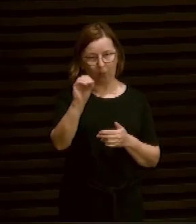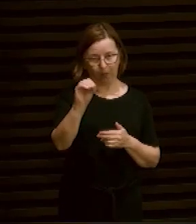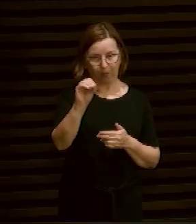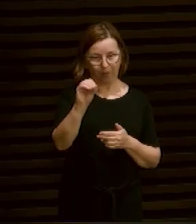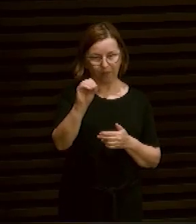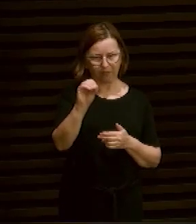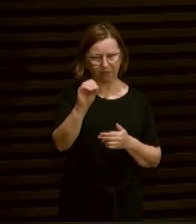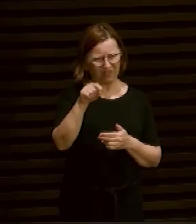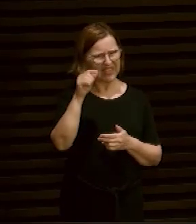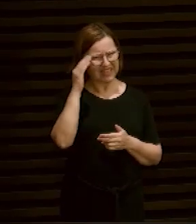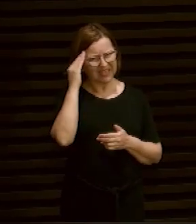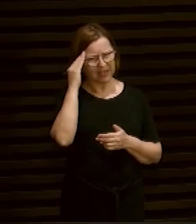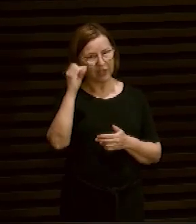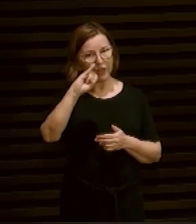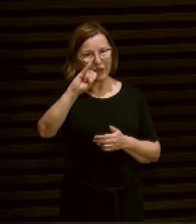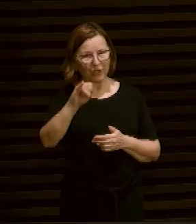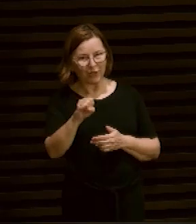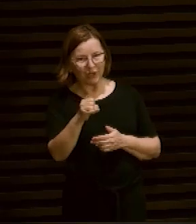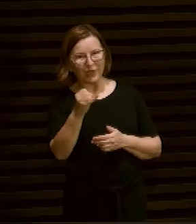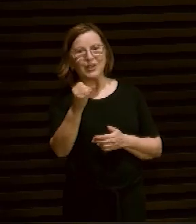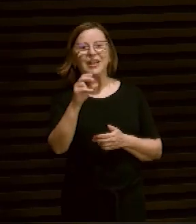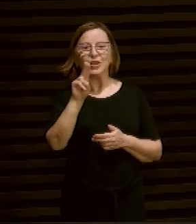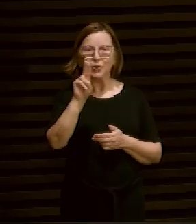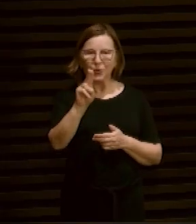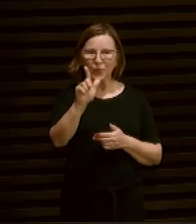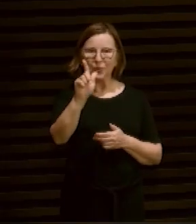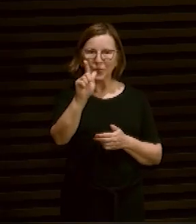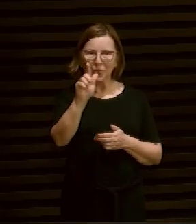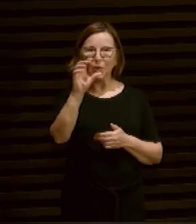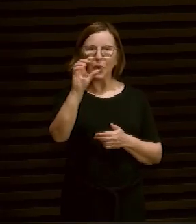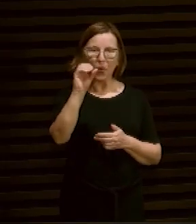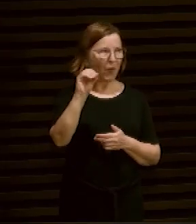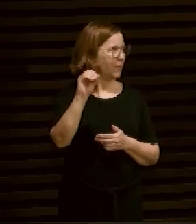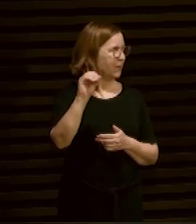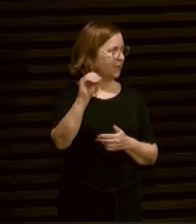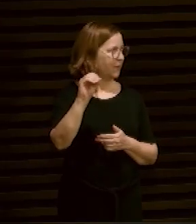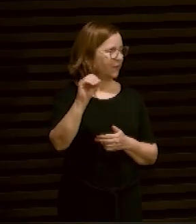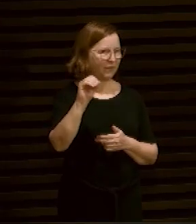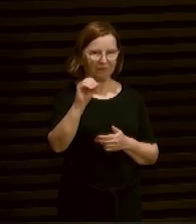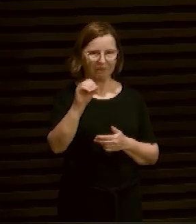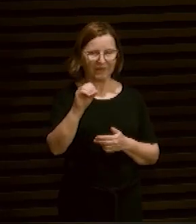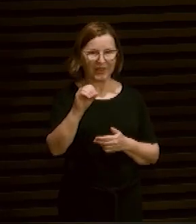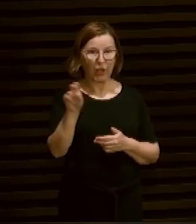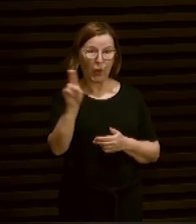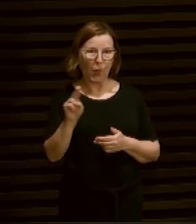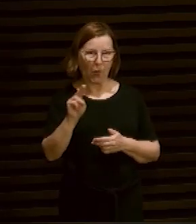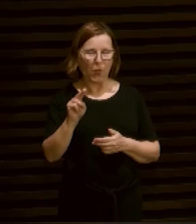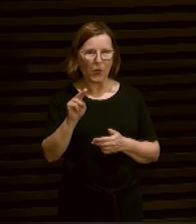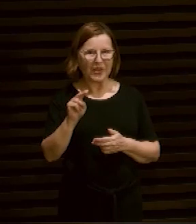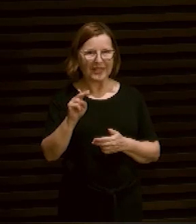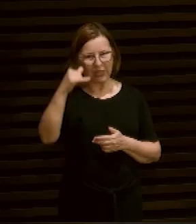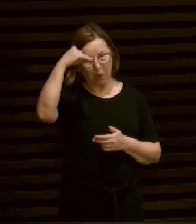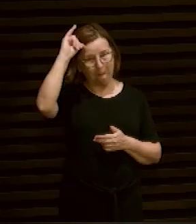Você sabe o que é jugo? Canga. Você bota um boi aqui, outro boi ali, bota uma